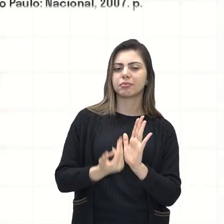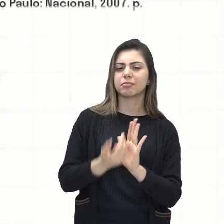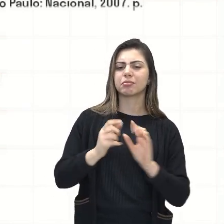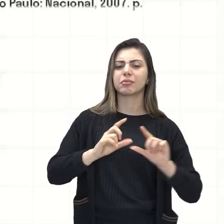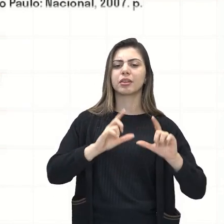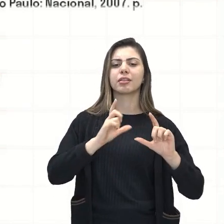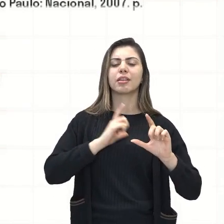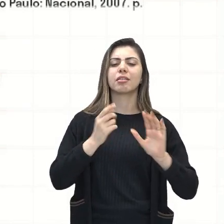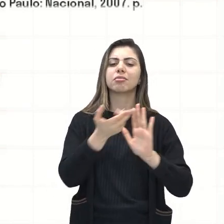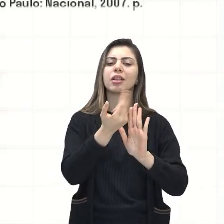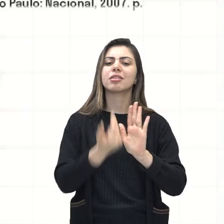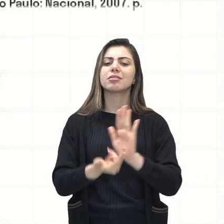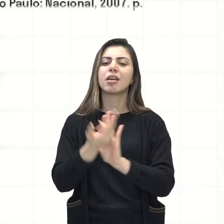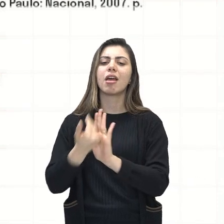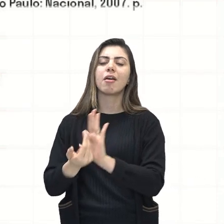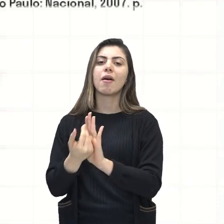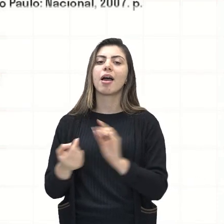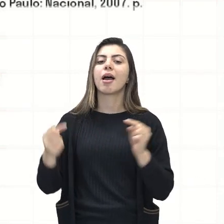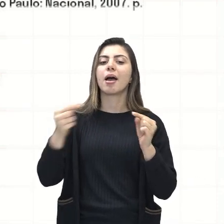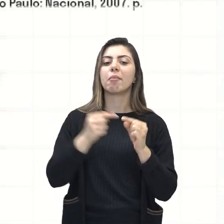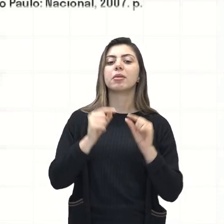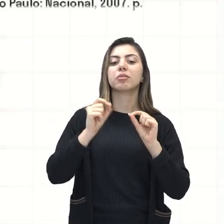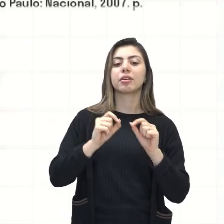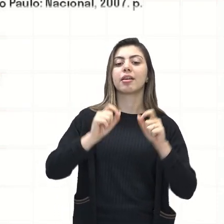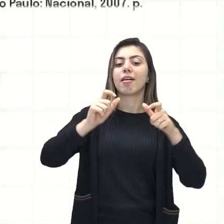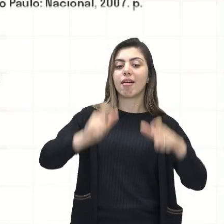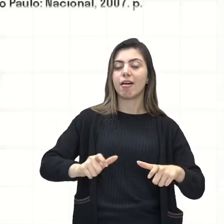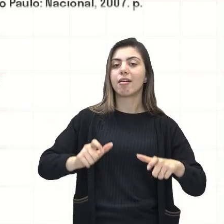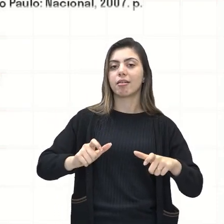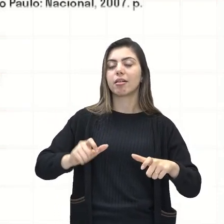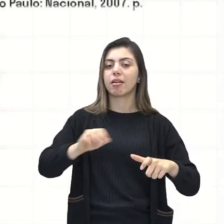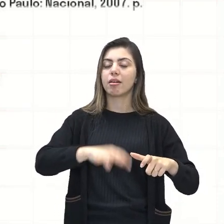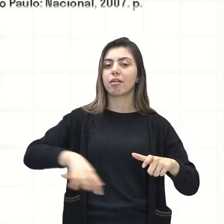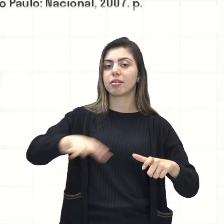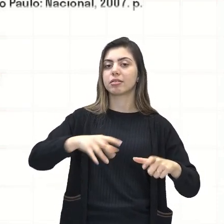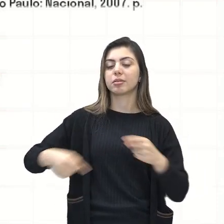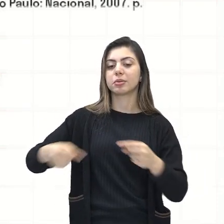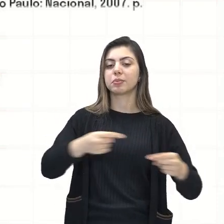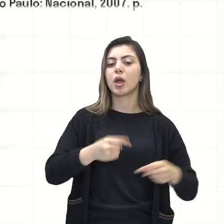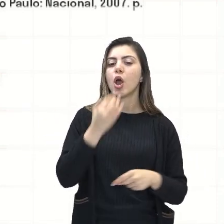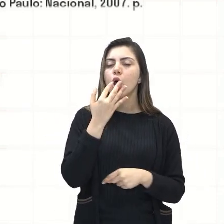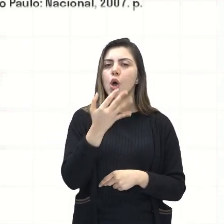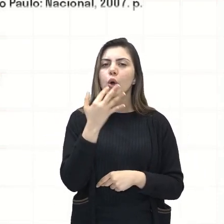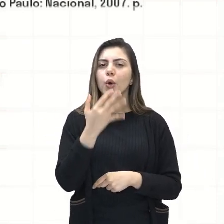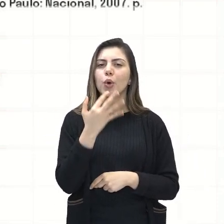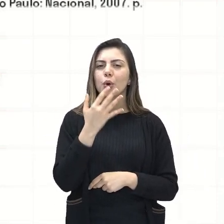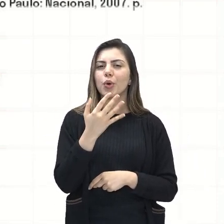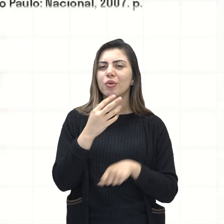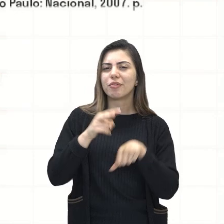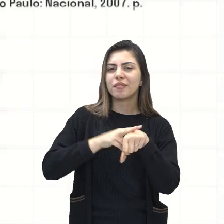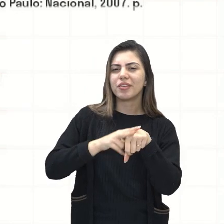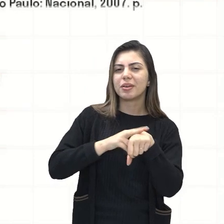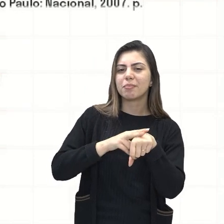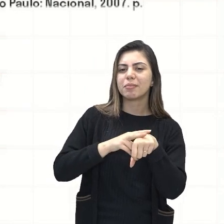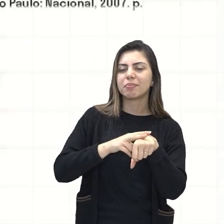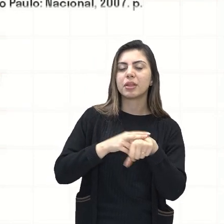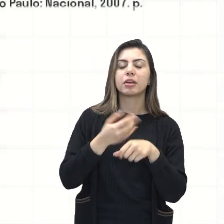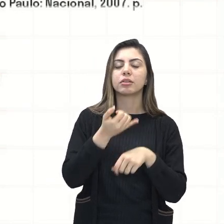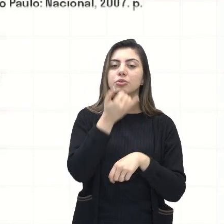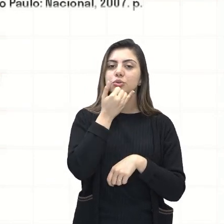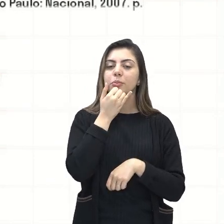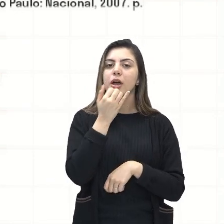olha, que sinalizam regiões de conflitos. Esses no tom mais de vermelho, aqui, olha,